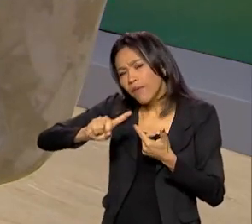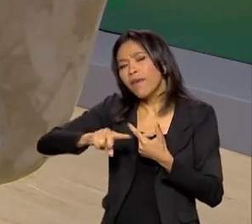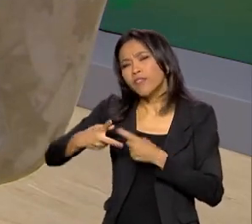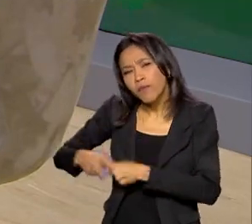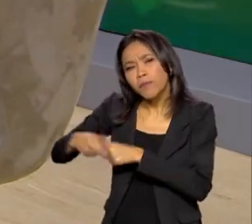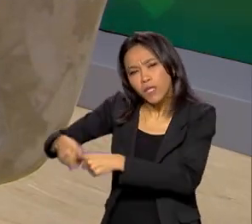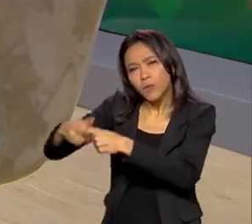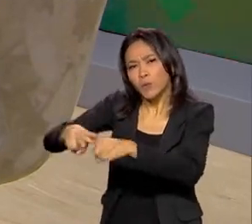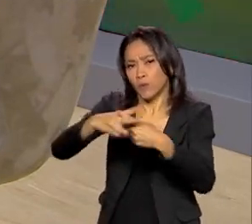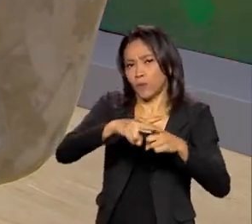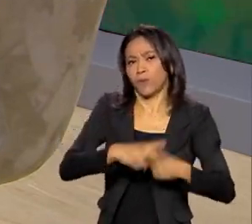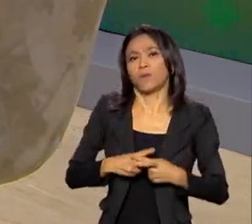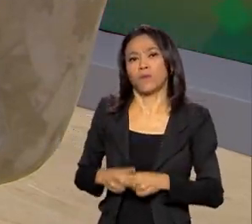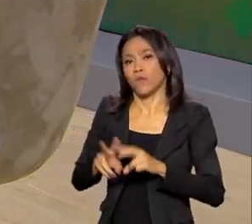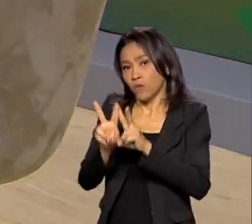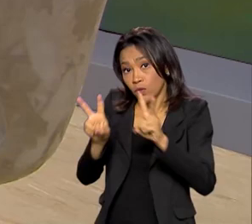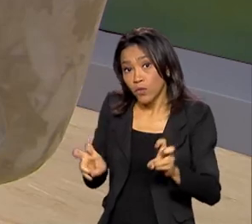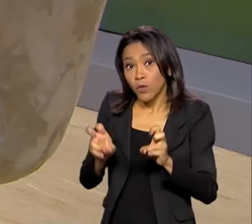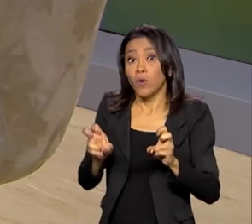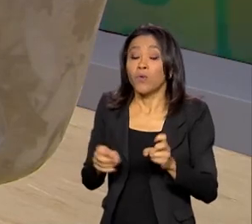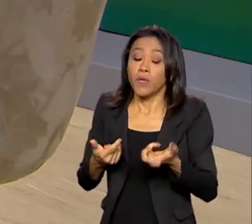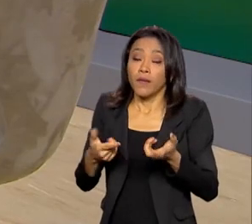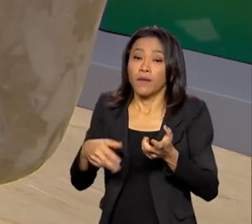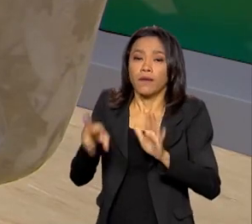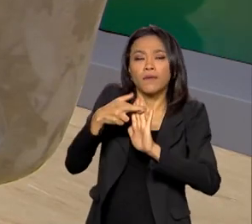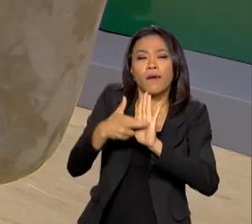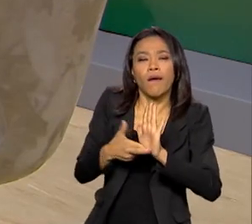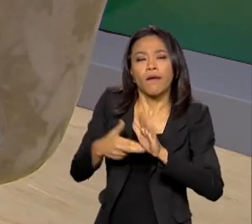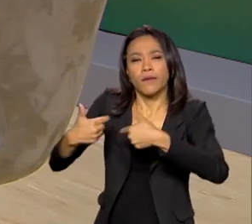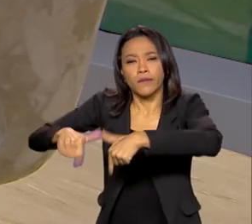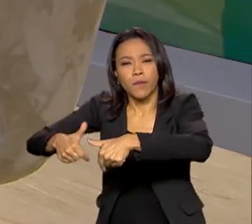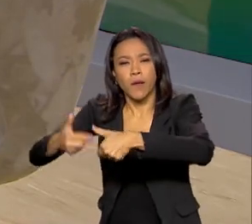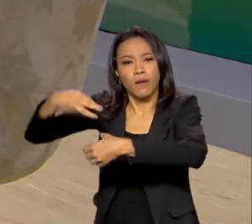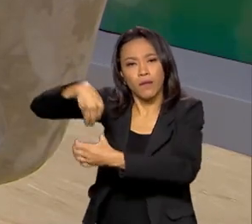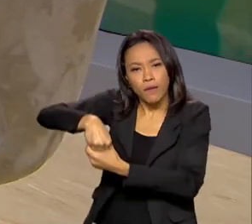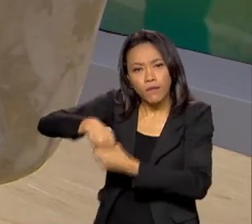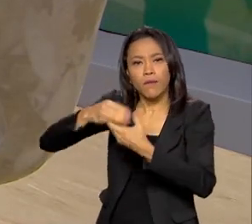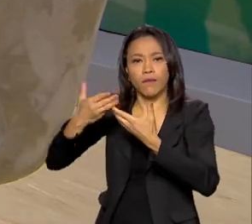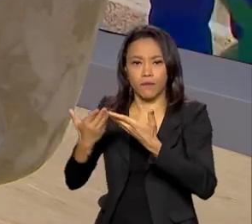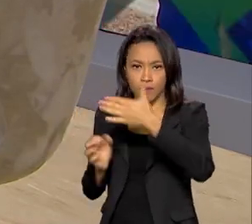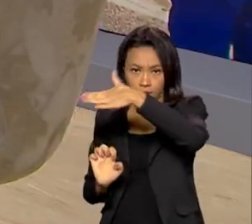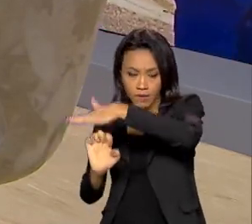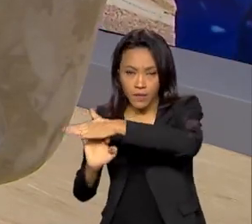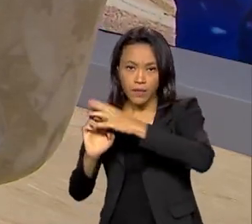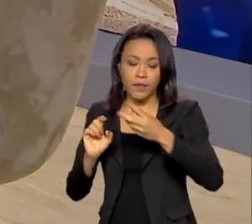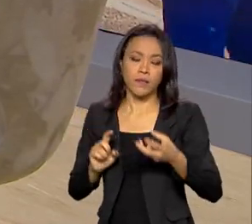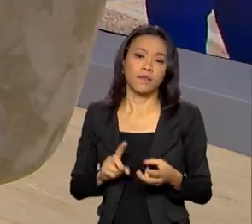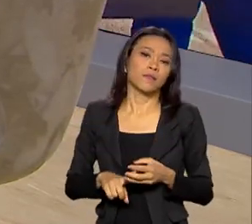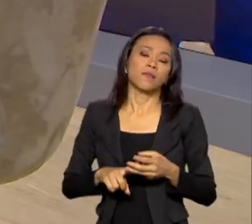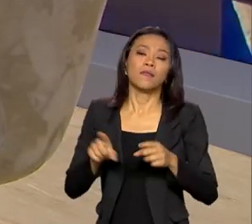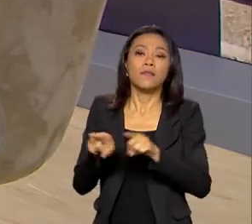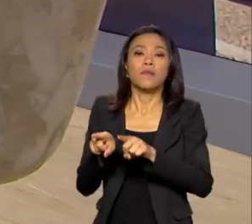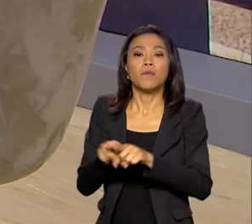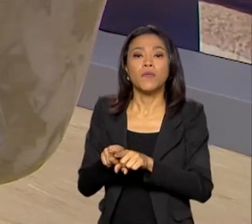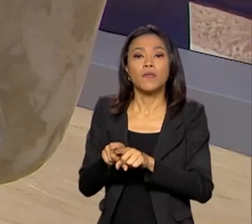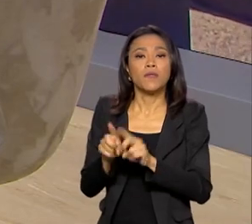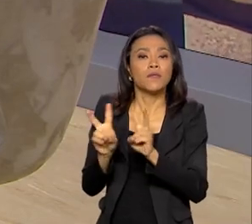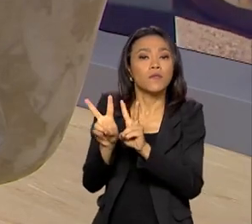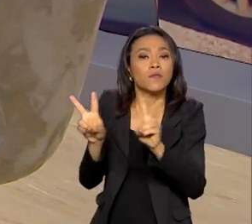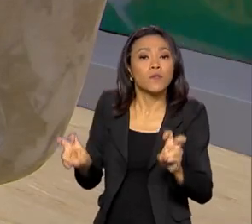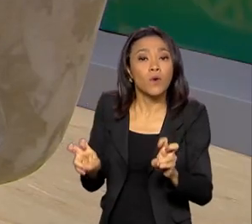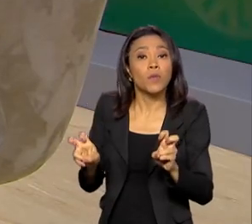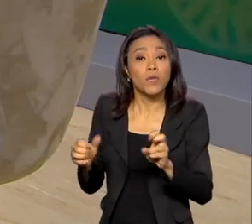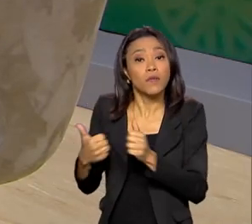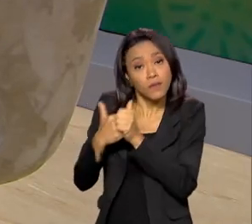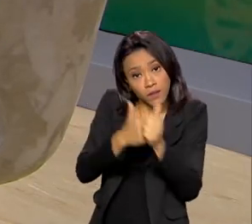condição trabalhista, a própria condição do nosso entorno, e aos regramentos da